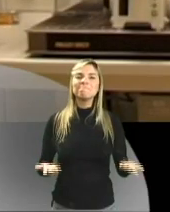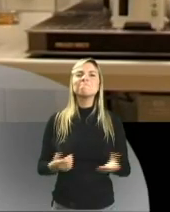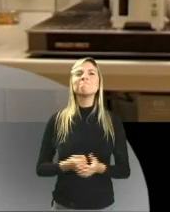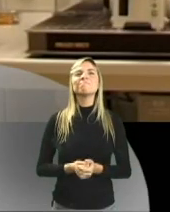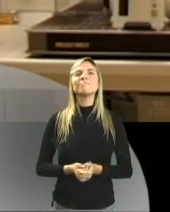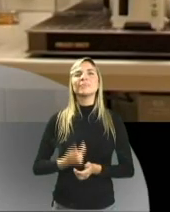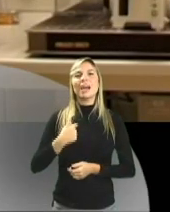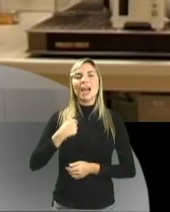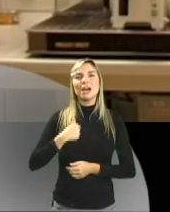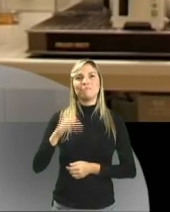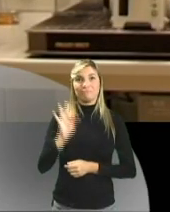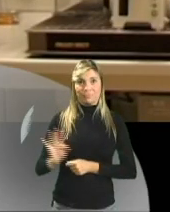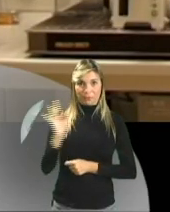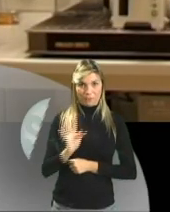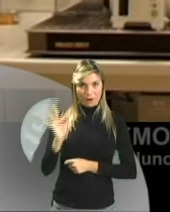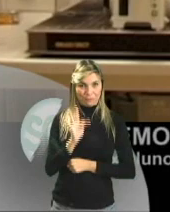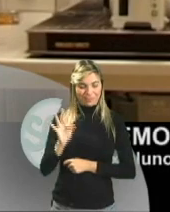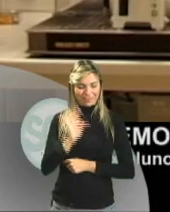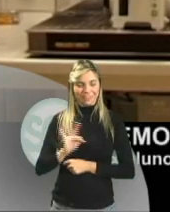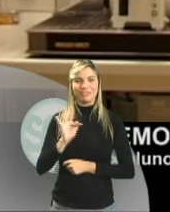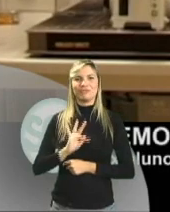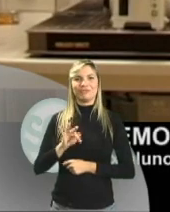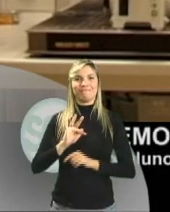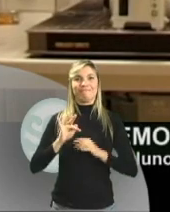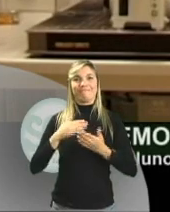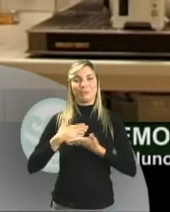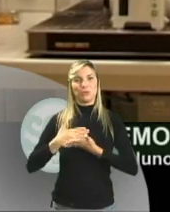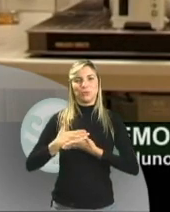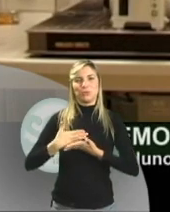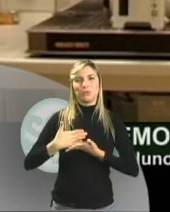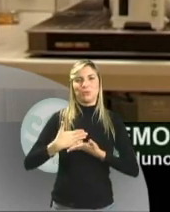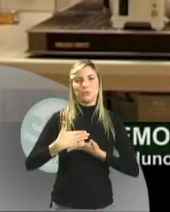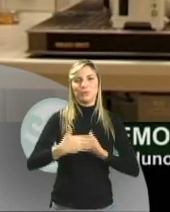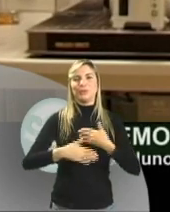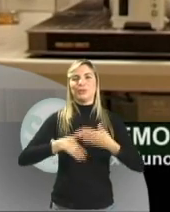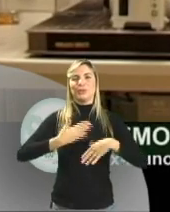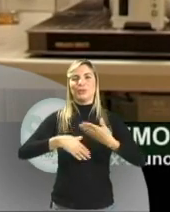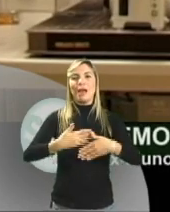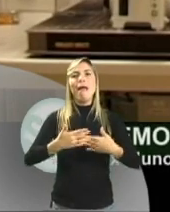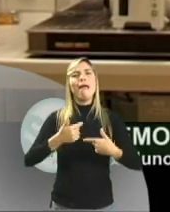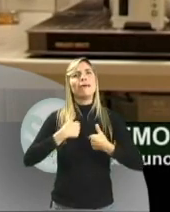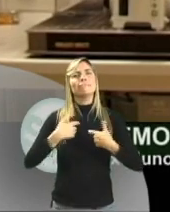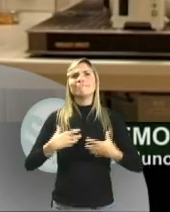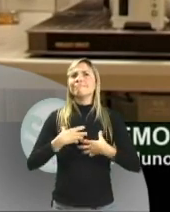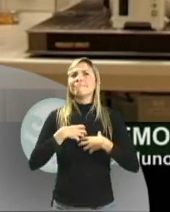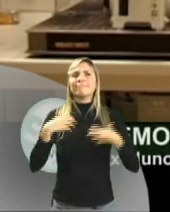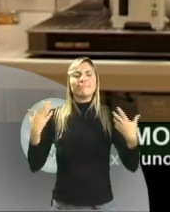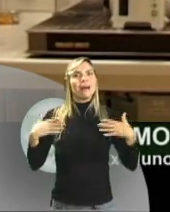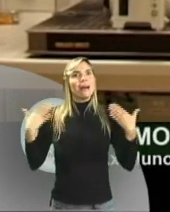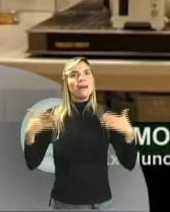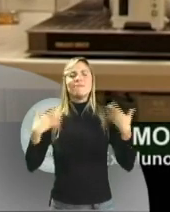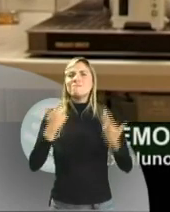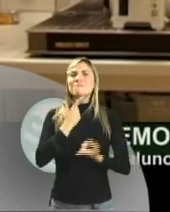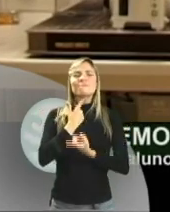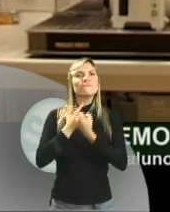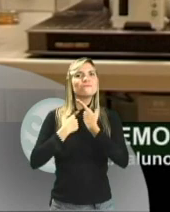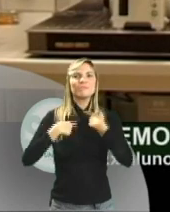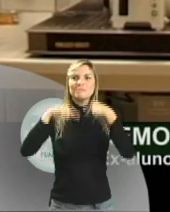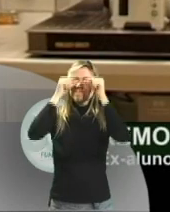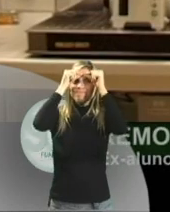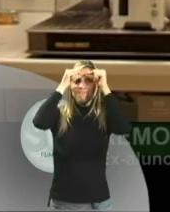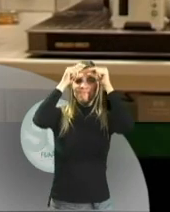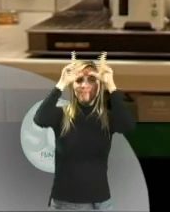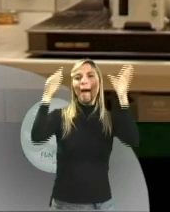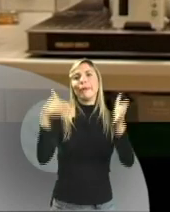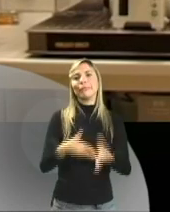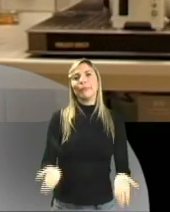Foi durante a minha graduação que surgiu aos poucos uma motivação que cresceu e que não